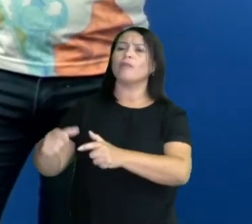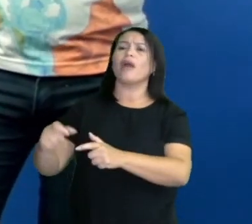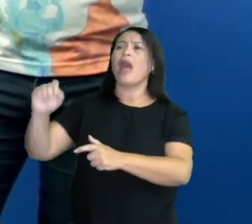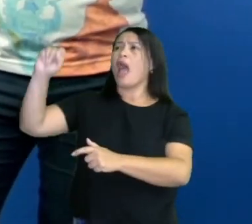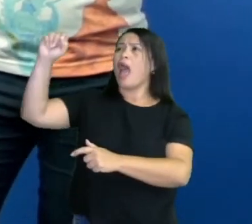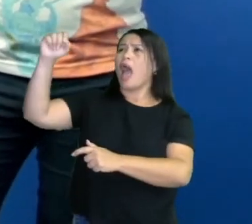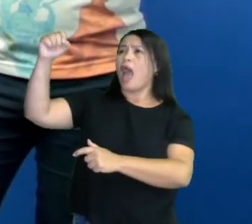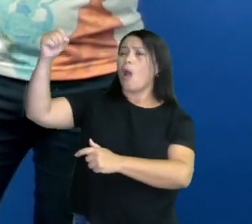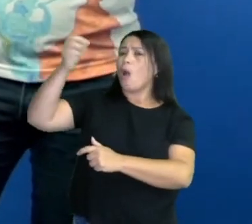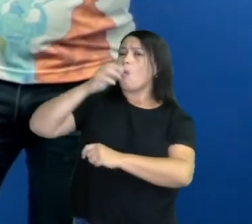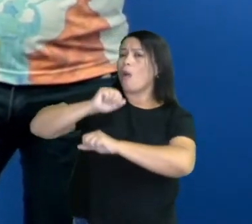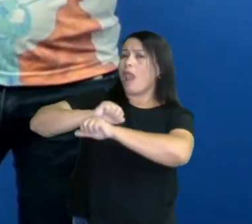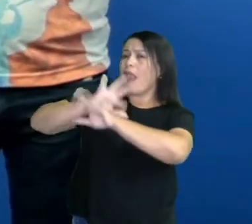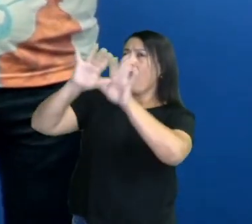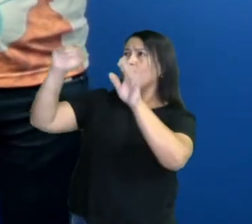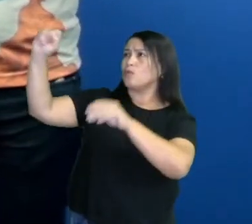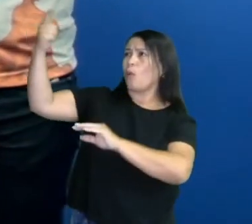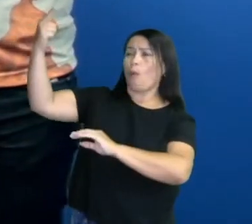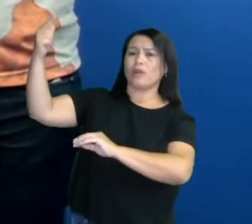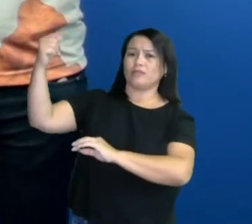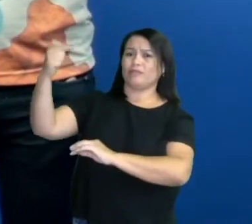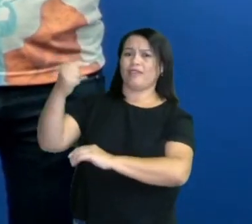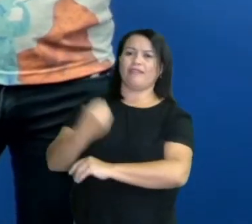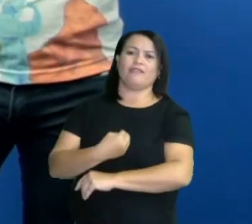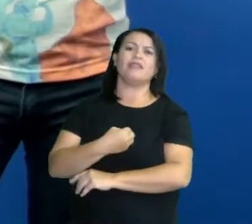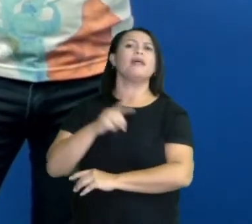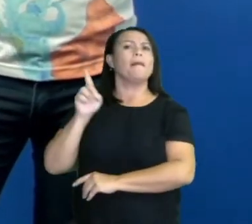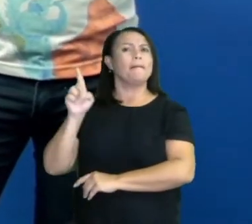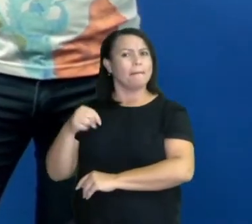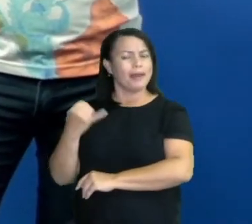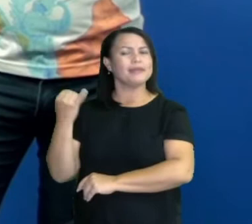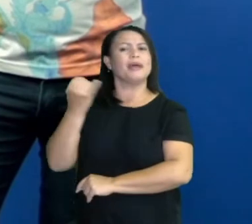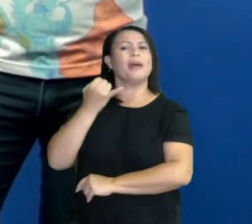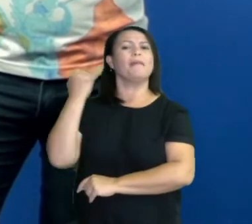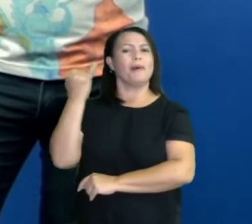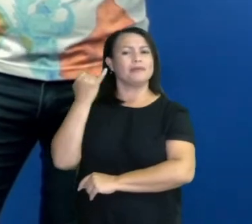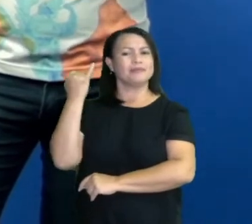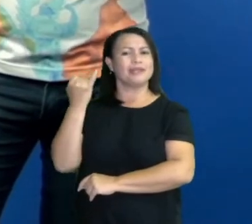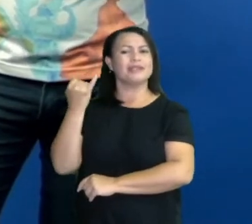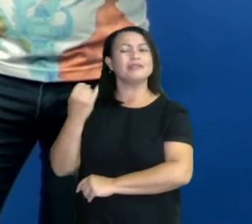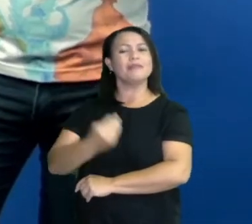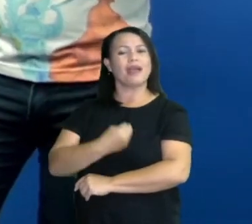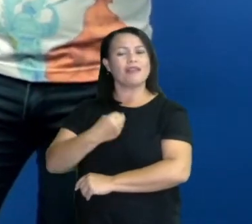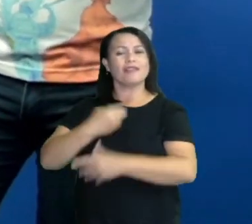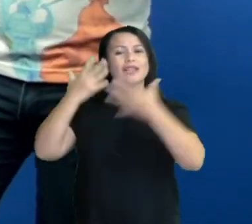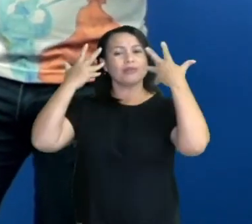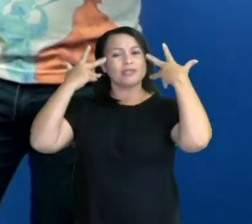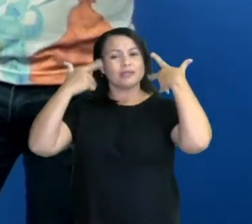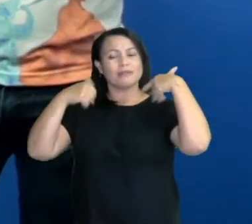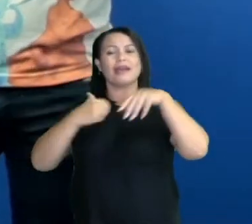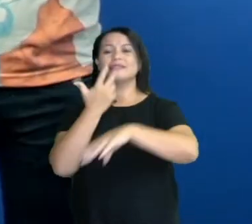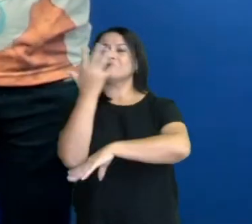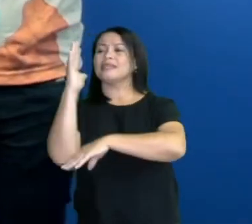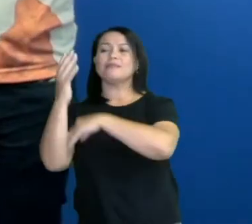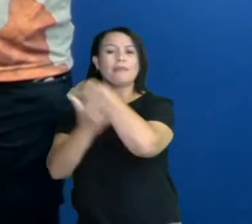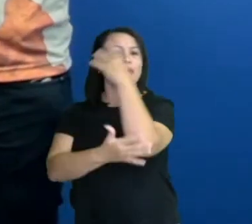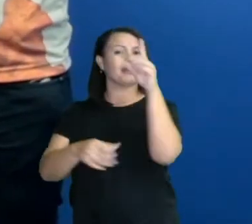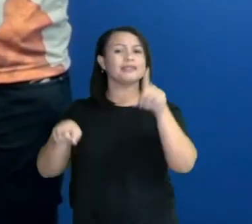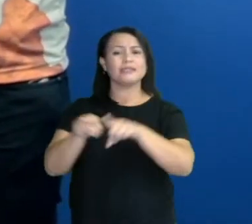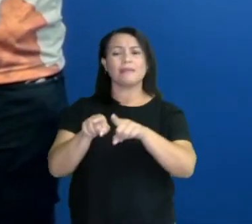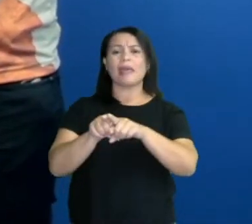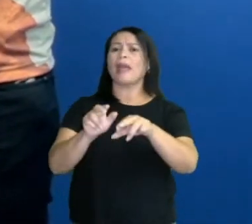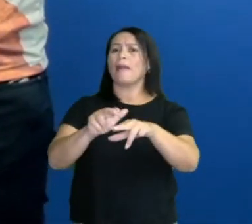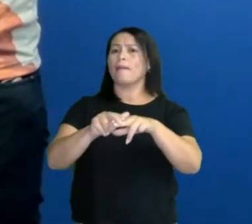tem vida em si, mas a luz é importante para a manutenção da vida de plantas e de animais. Portanto,